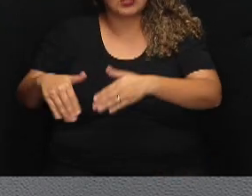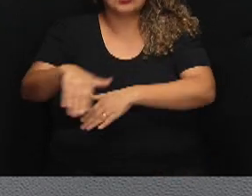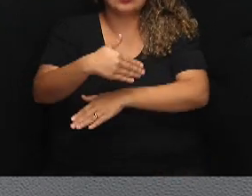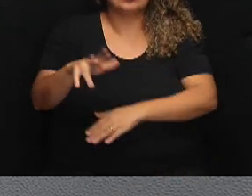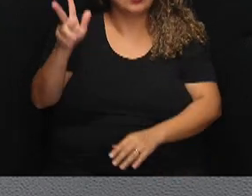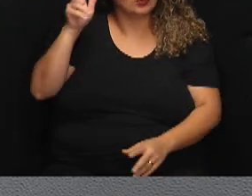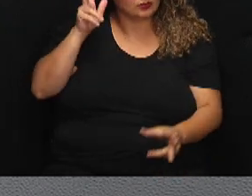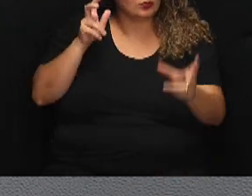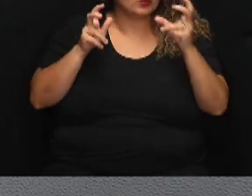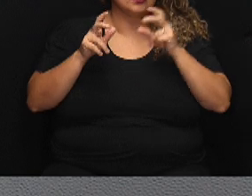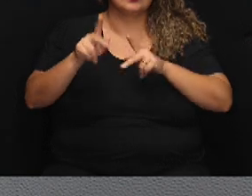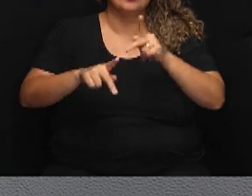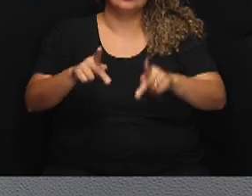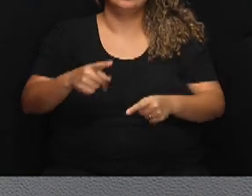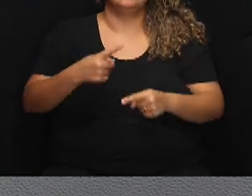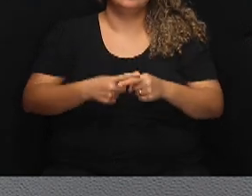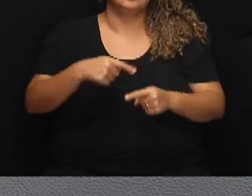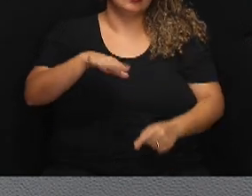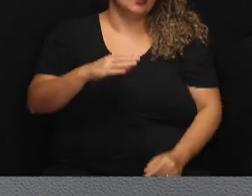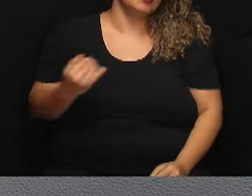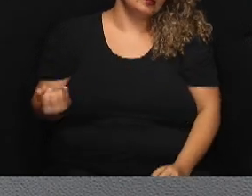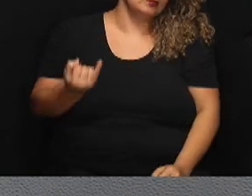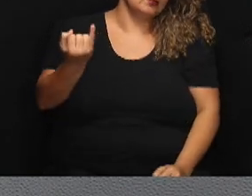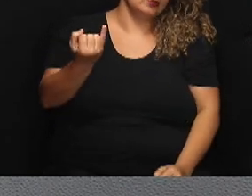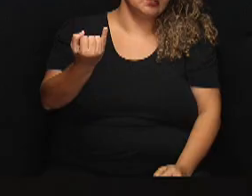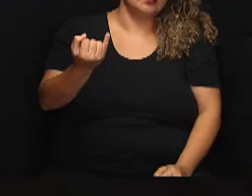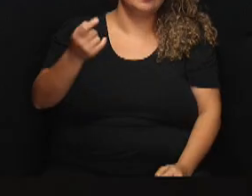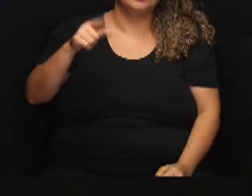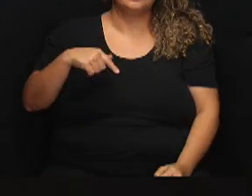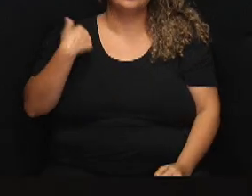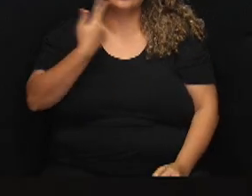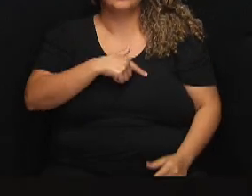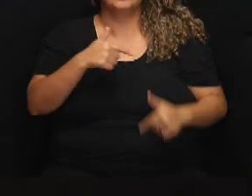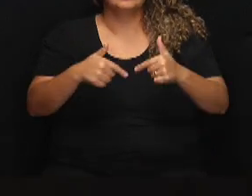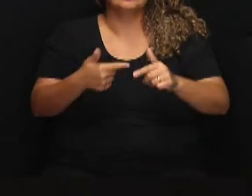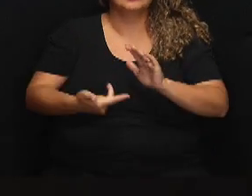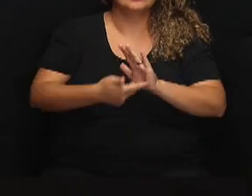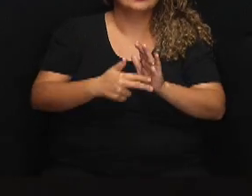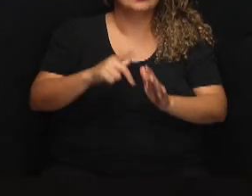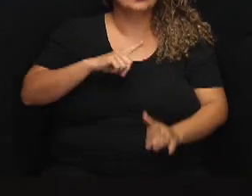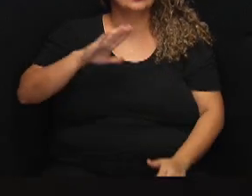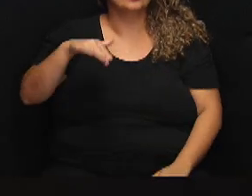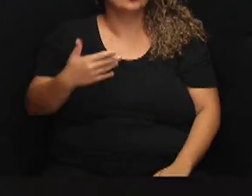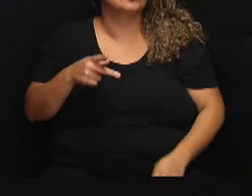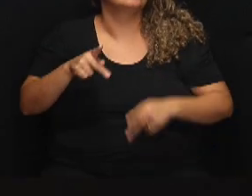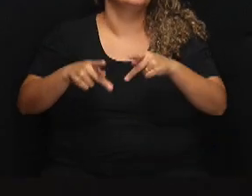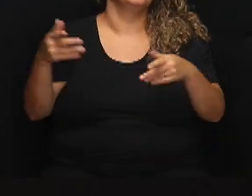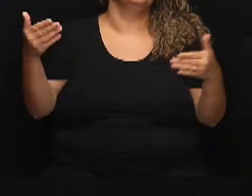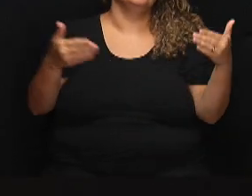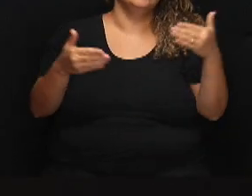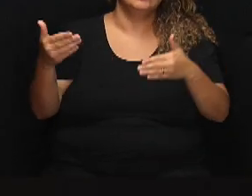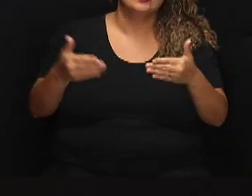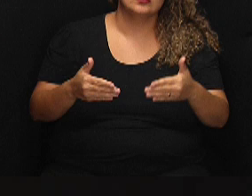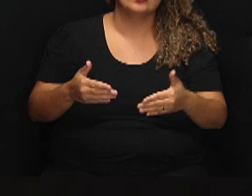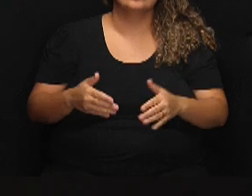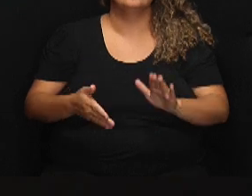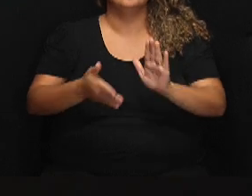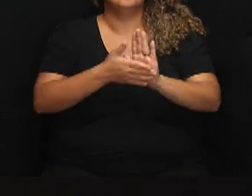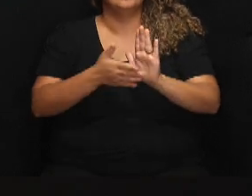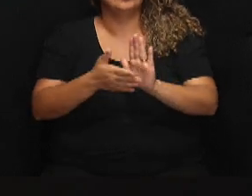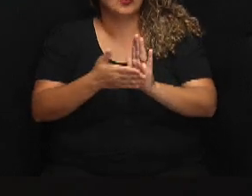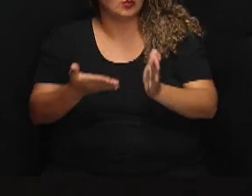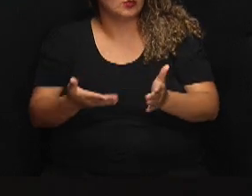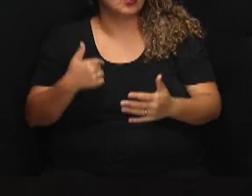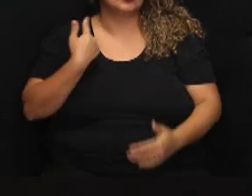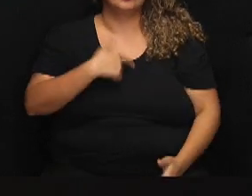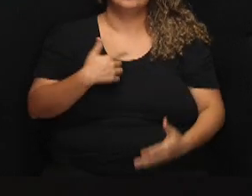as pessoas, porque esse é o mais importante. O mais importante, o nosso trabalho só faz sentido quando a população participa, quando ela propõe. A gente tem